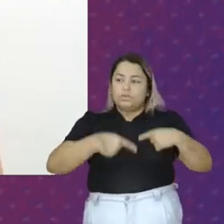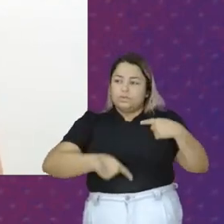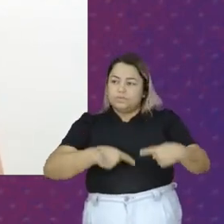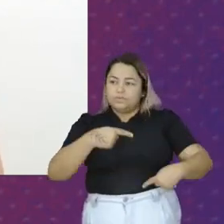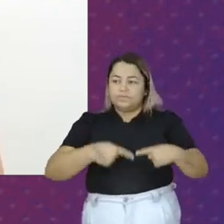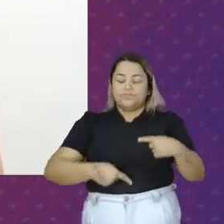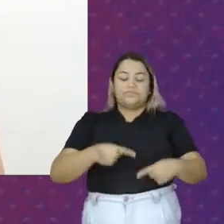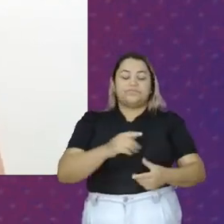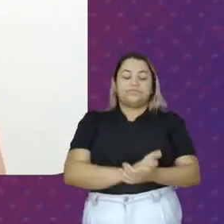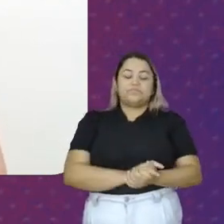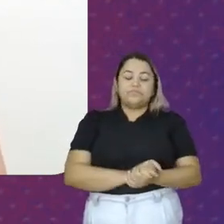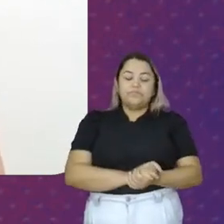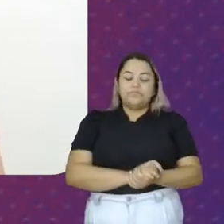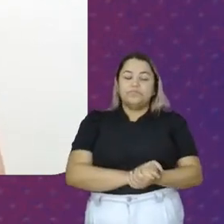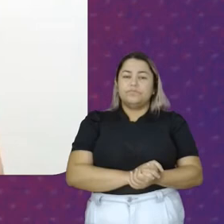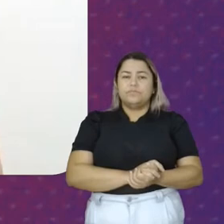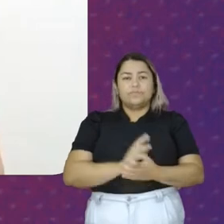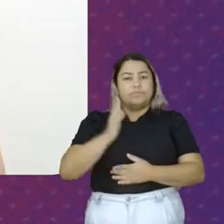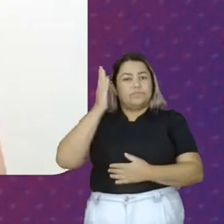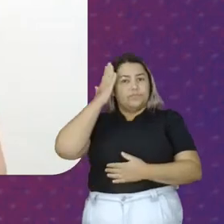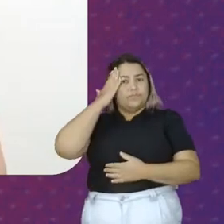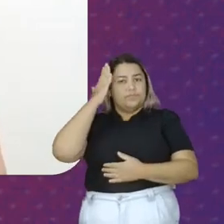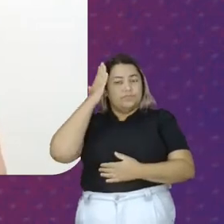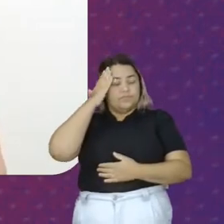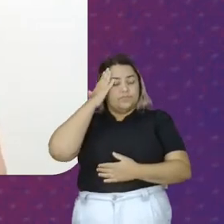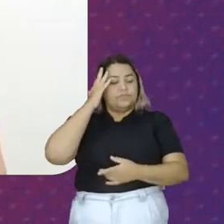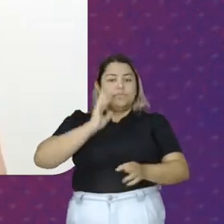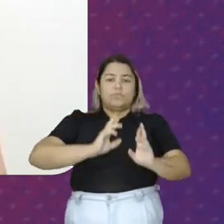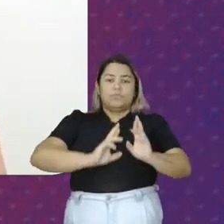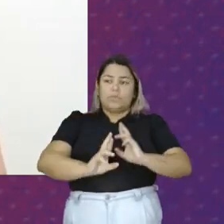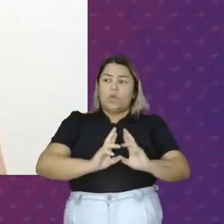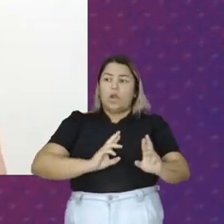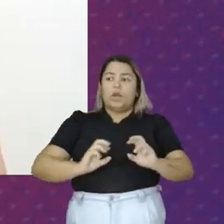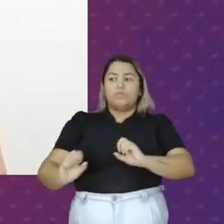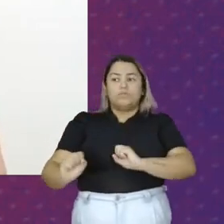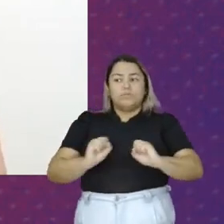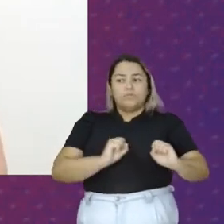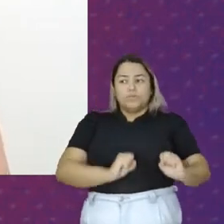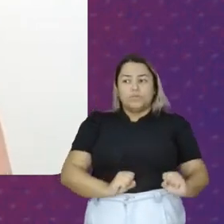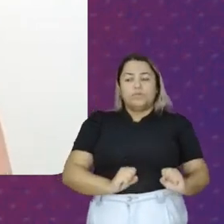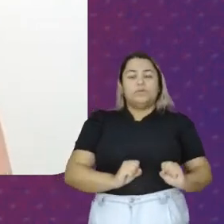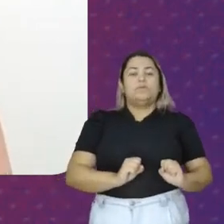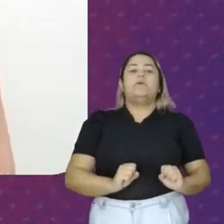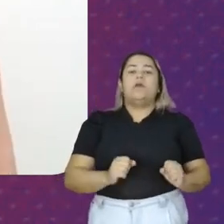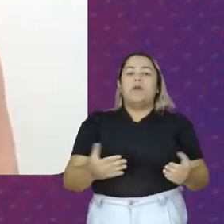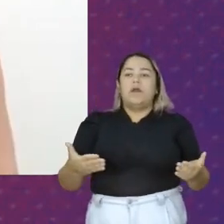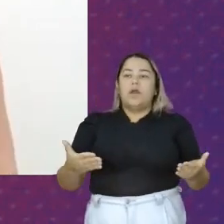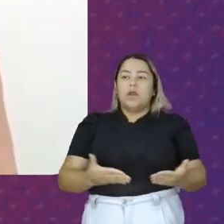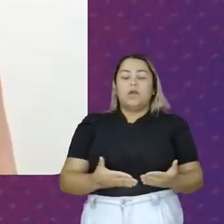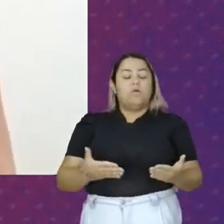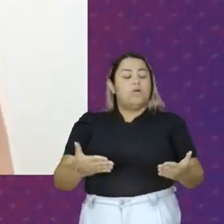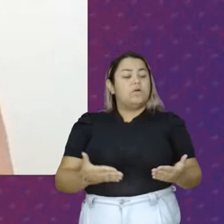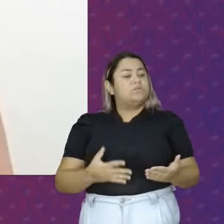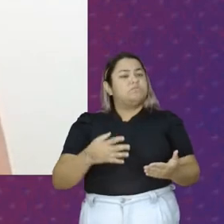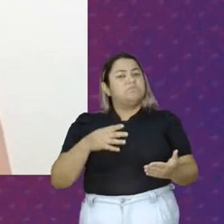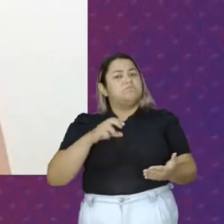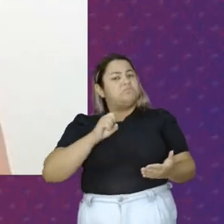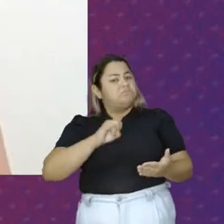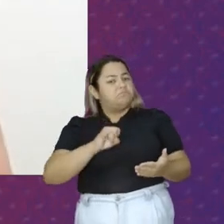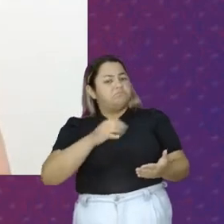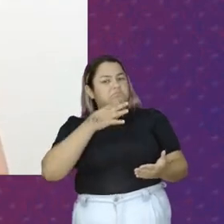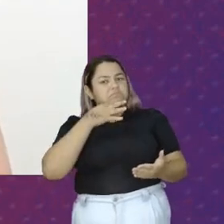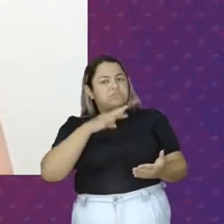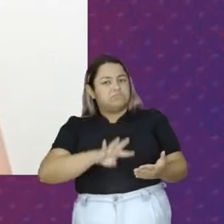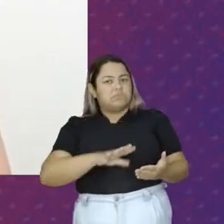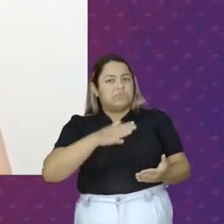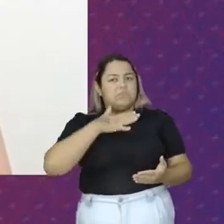políticas. Nós sabemos que é uma relação de poder, né? Agora, se eu não sou reconhecida